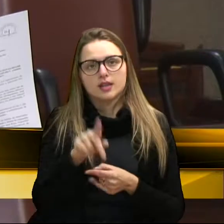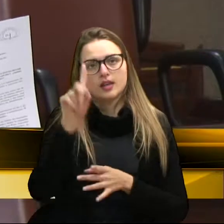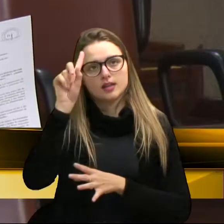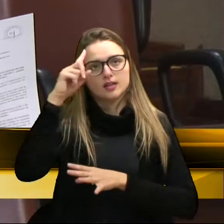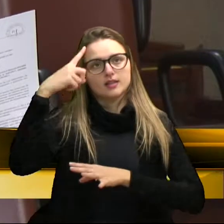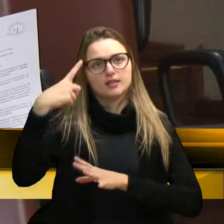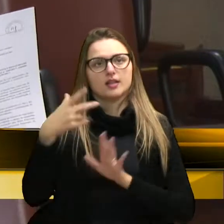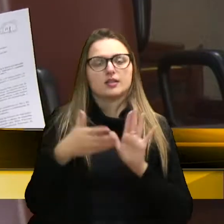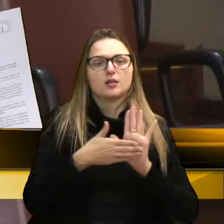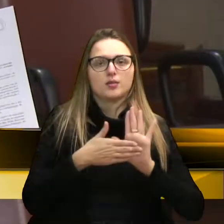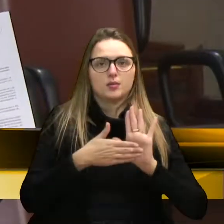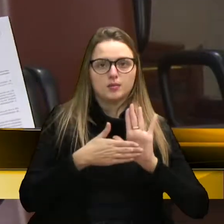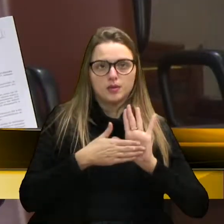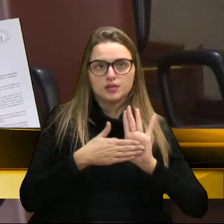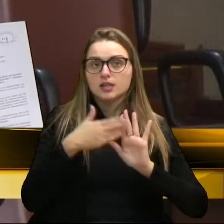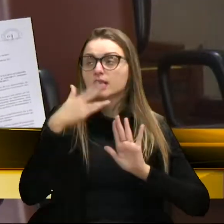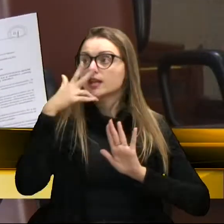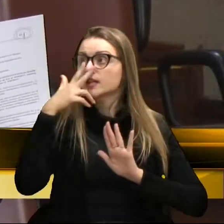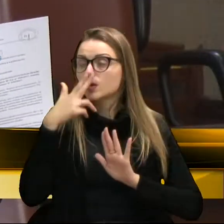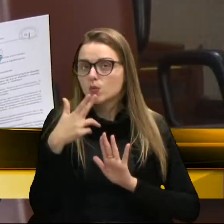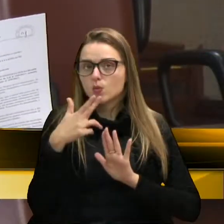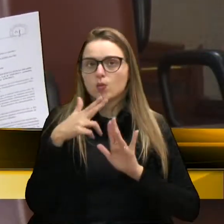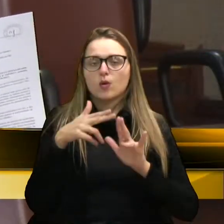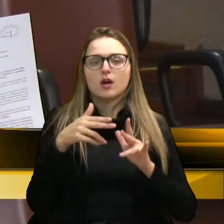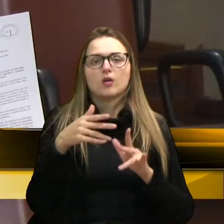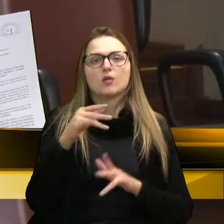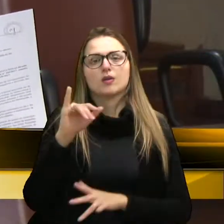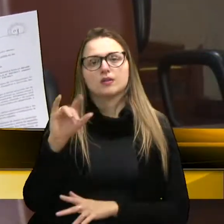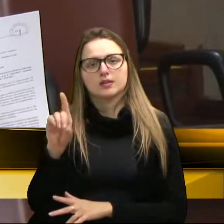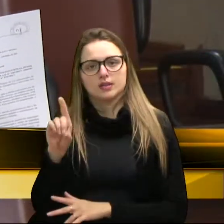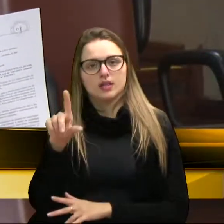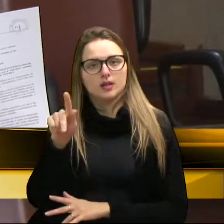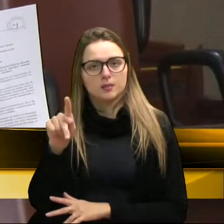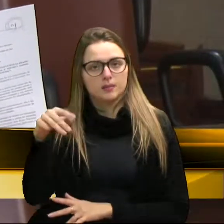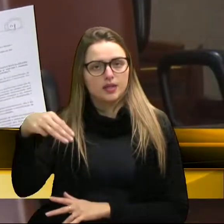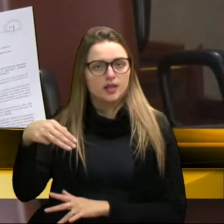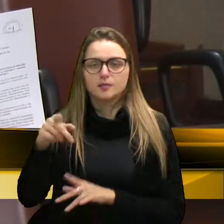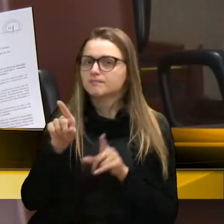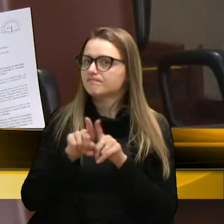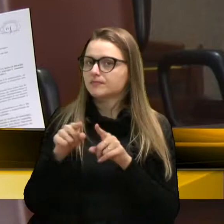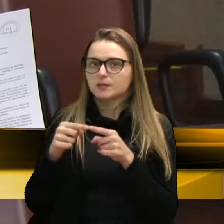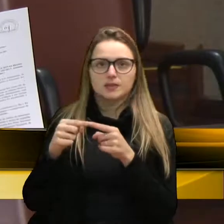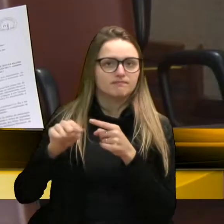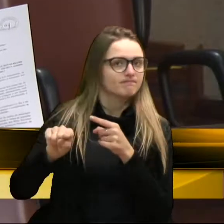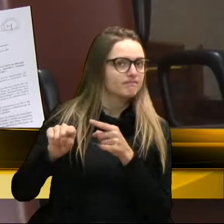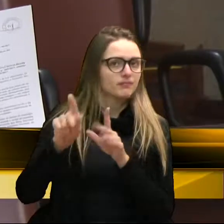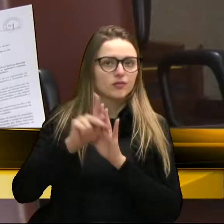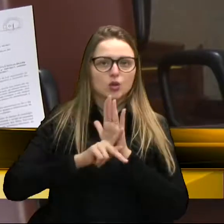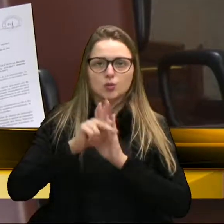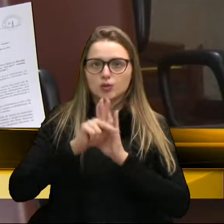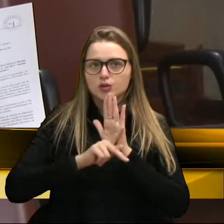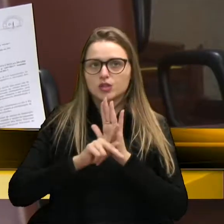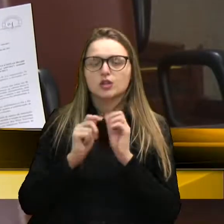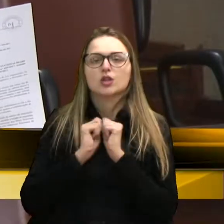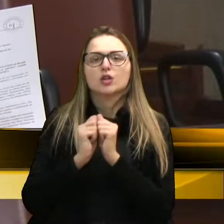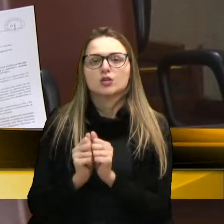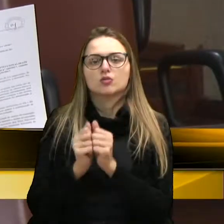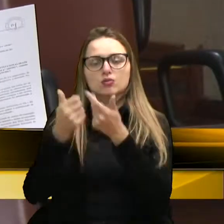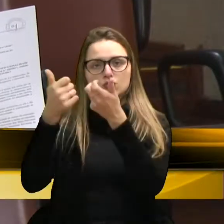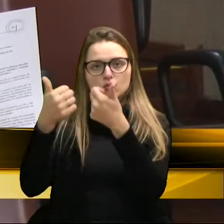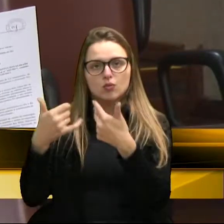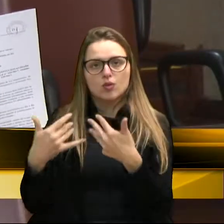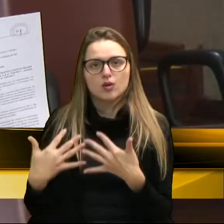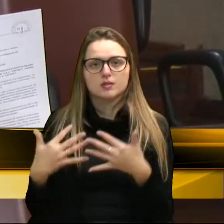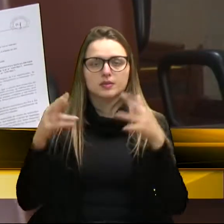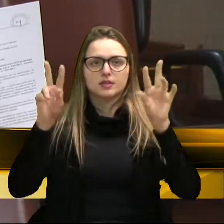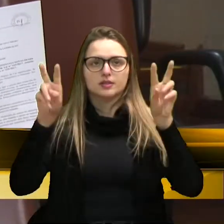constatado. No mesmo sentido, a DPM se manifestou pela inviabilidade do projeto através da informação,